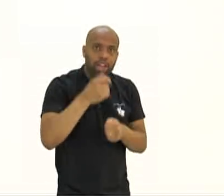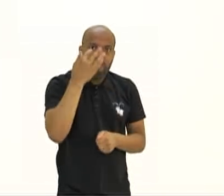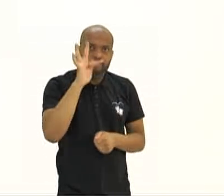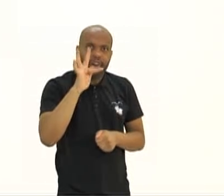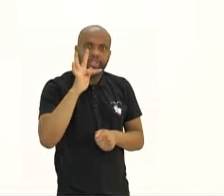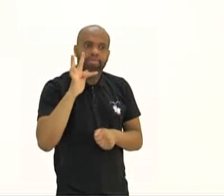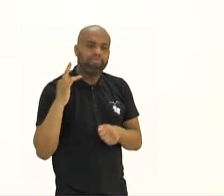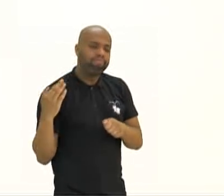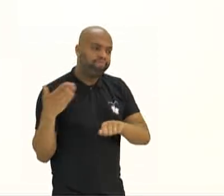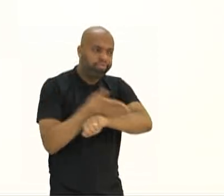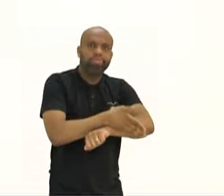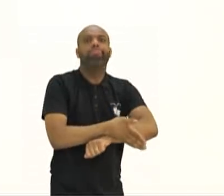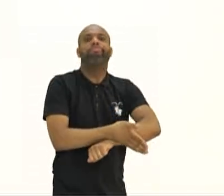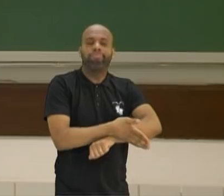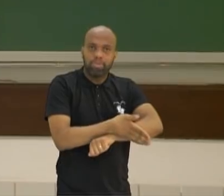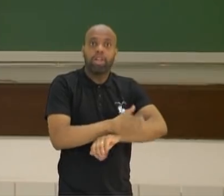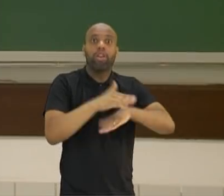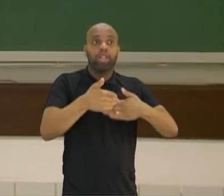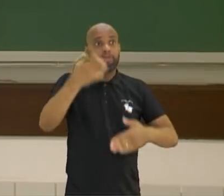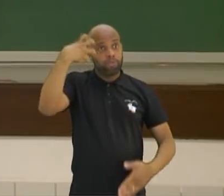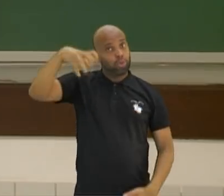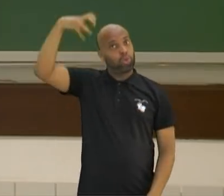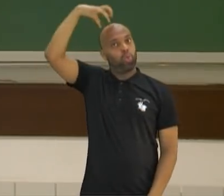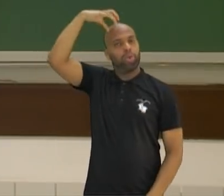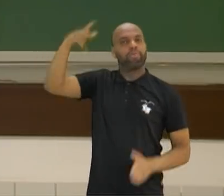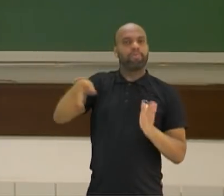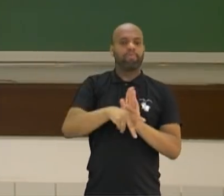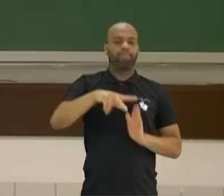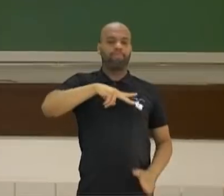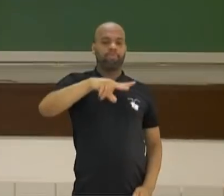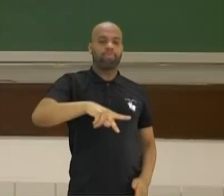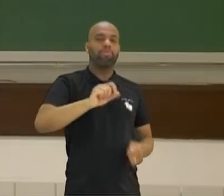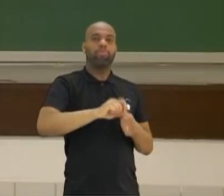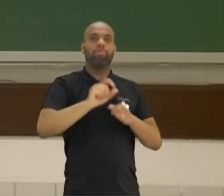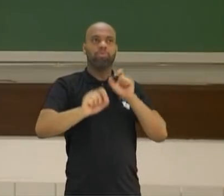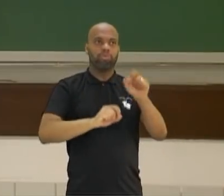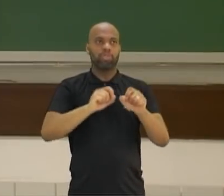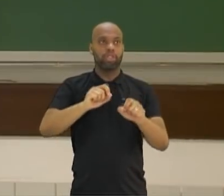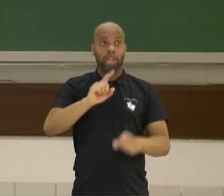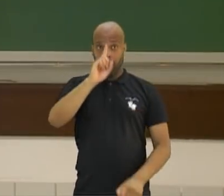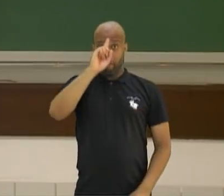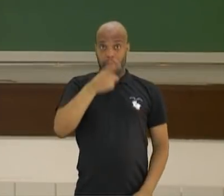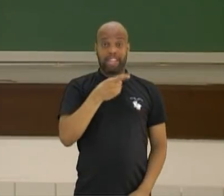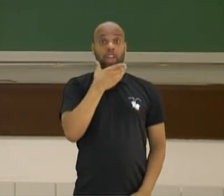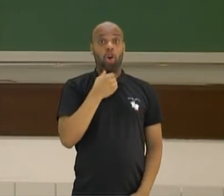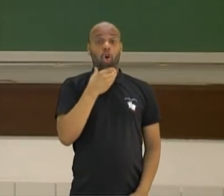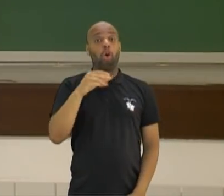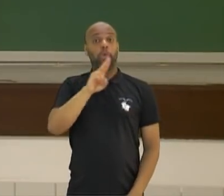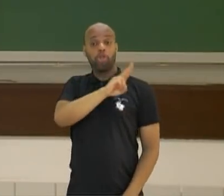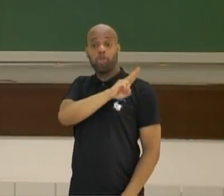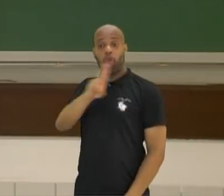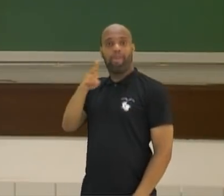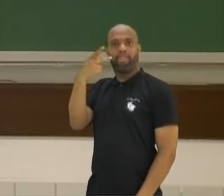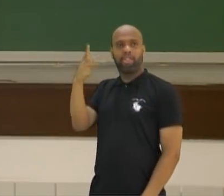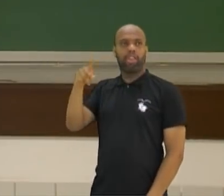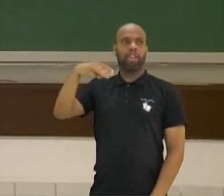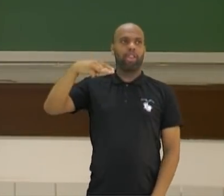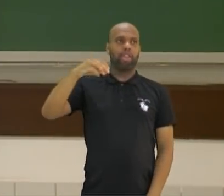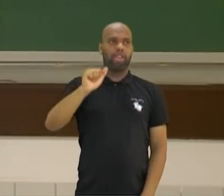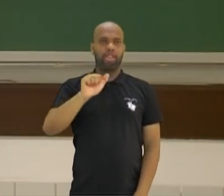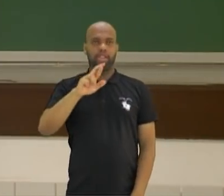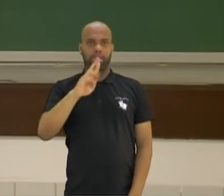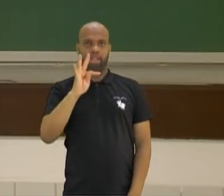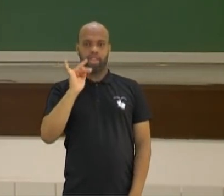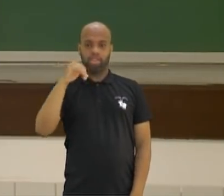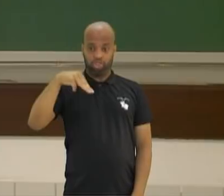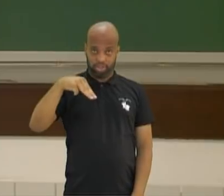disso, o rei de Portugal vai tomar uma decisão. Ele vai mandar um cara chamado Martim Afonso. E ele vai vir